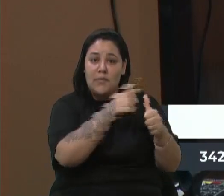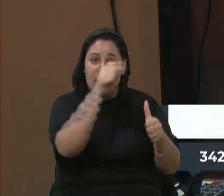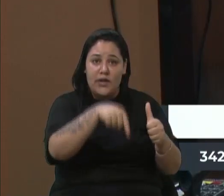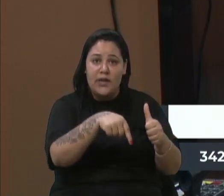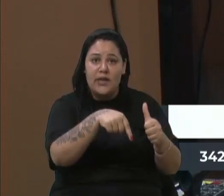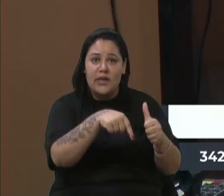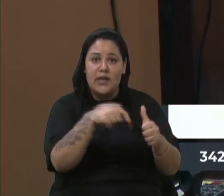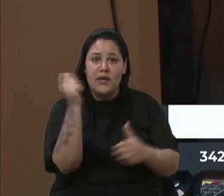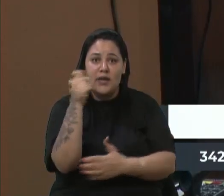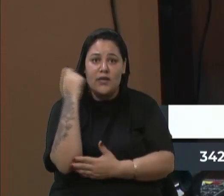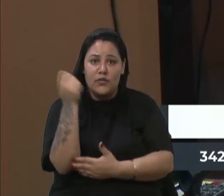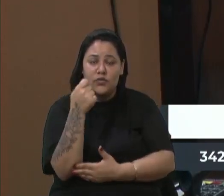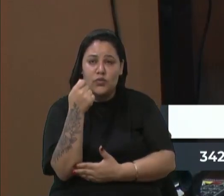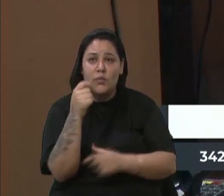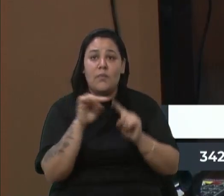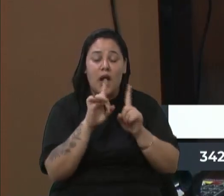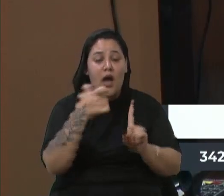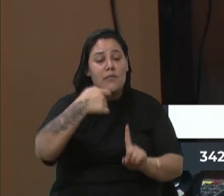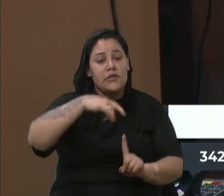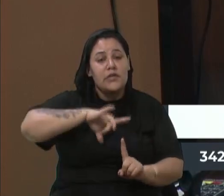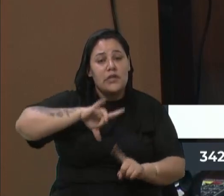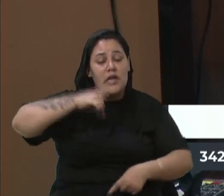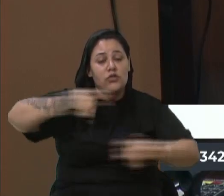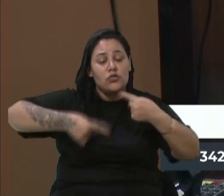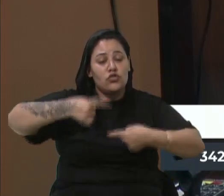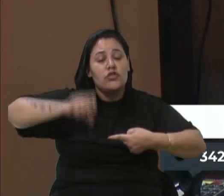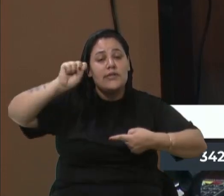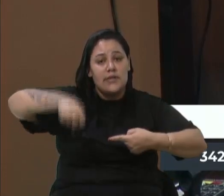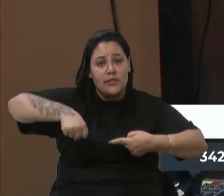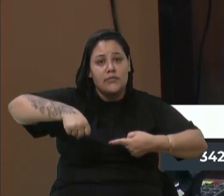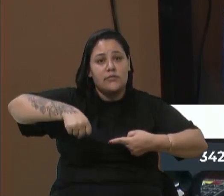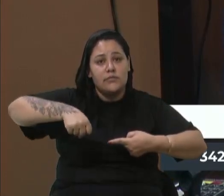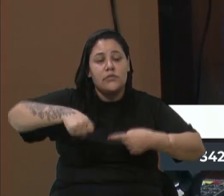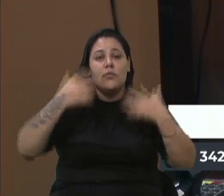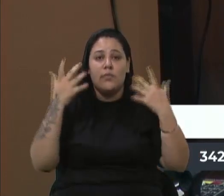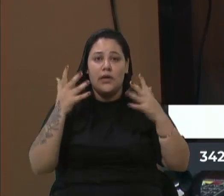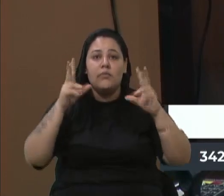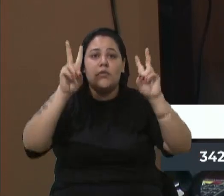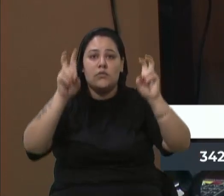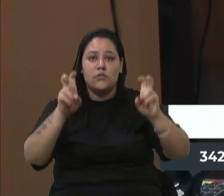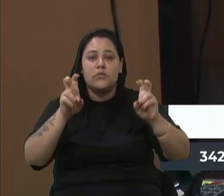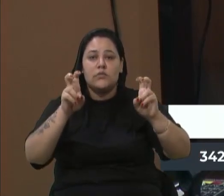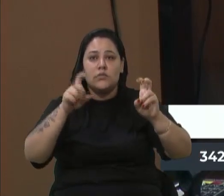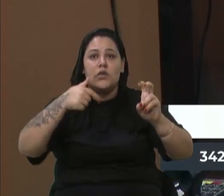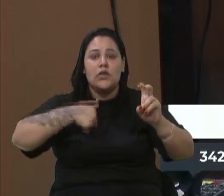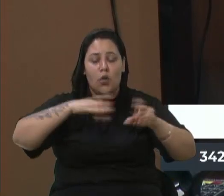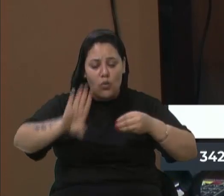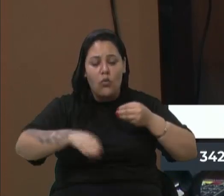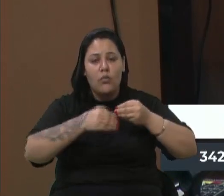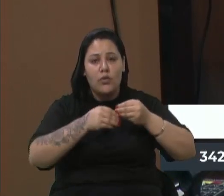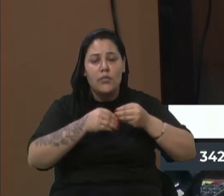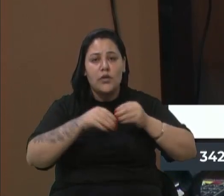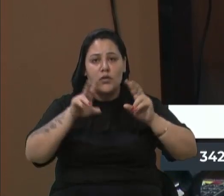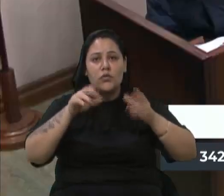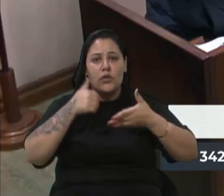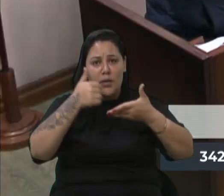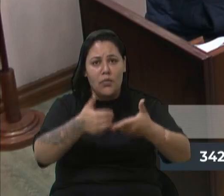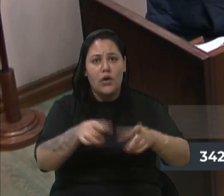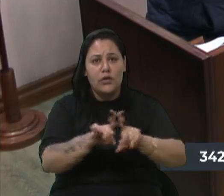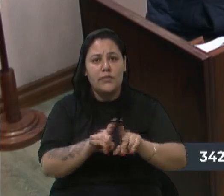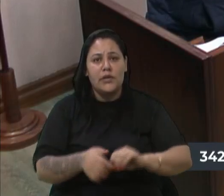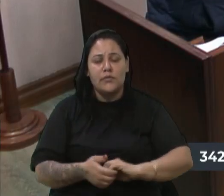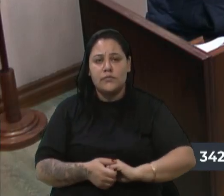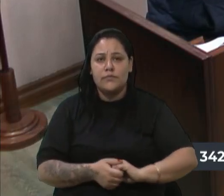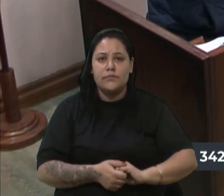nós temos que ter esse debate e essa discussão. Então, parabéns pelo tema e nos somamos a esta pauta também. Obrigado, vereador